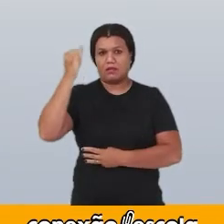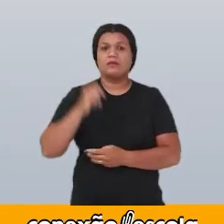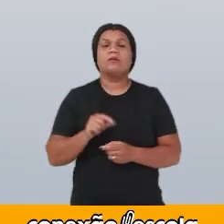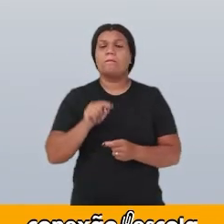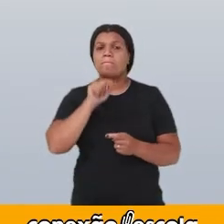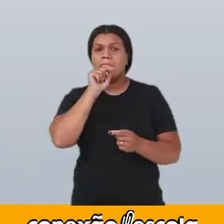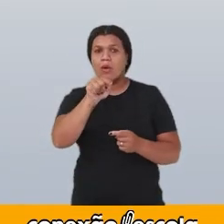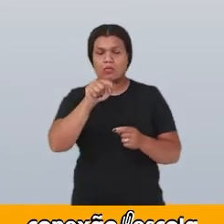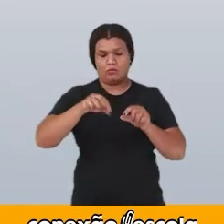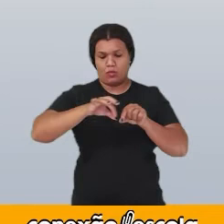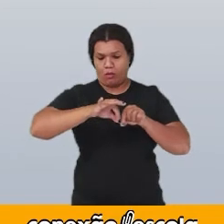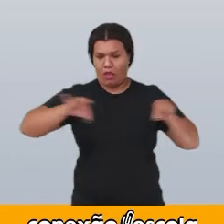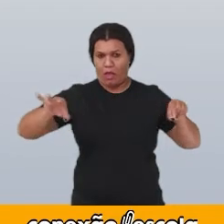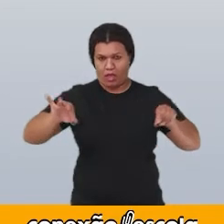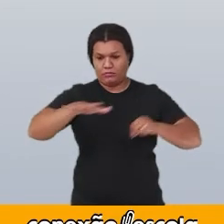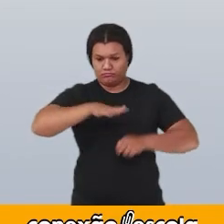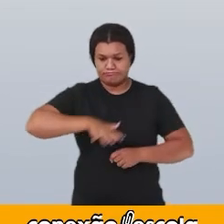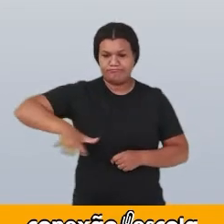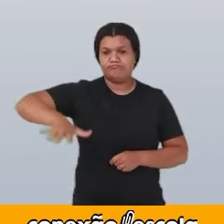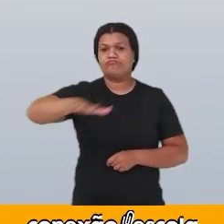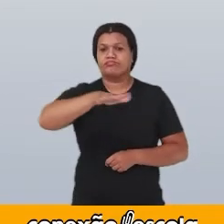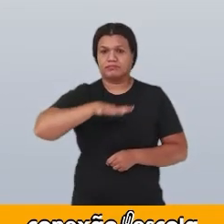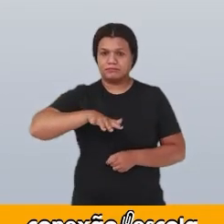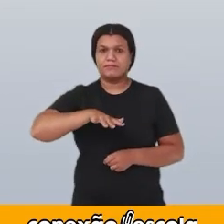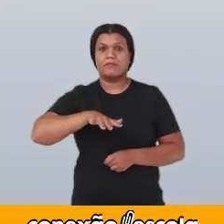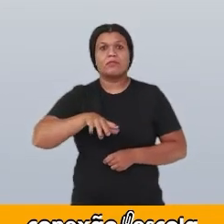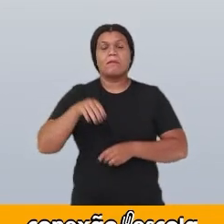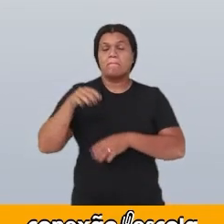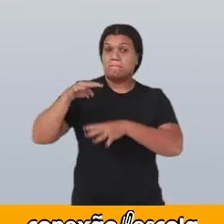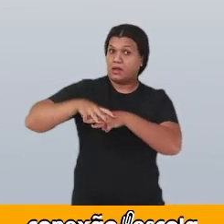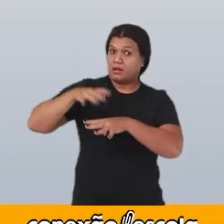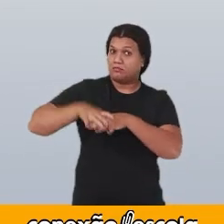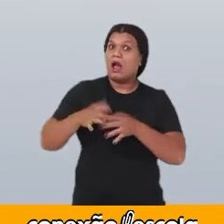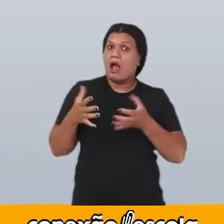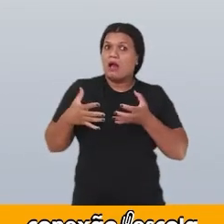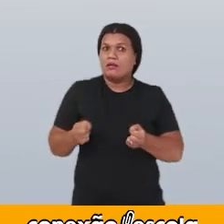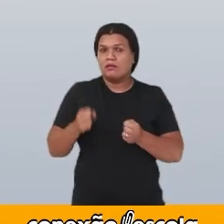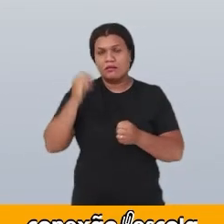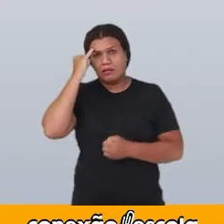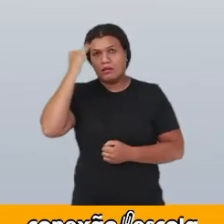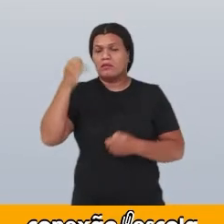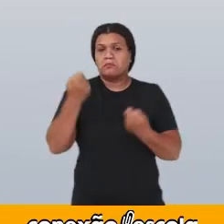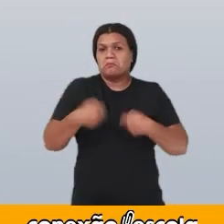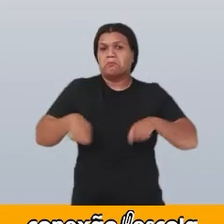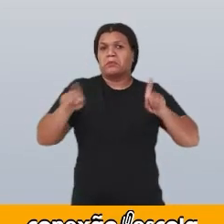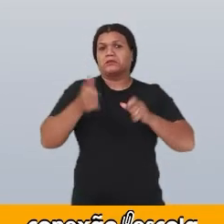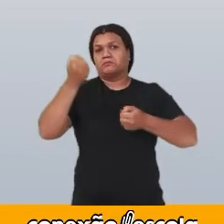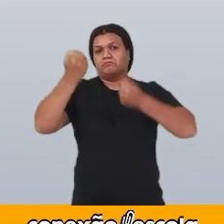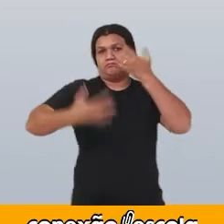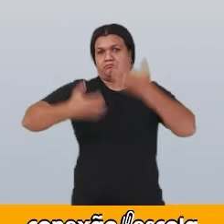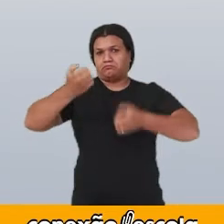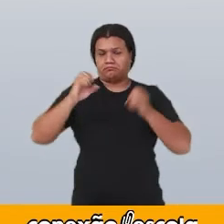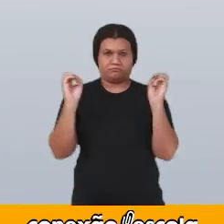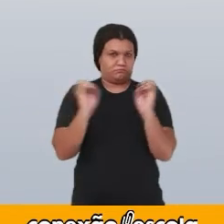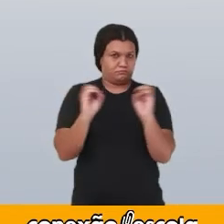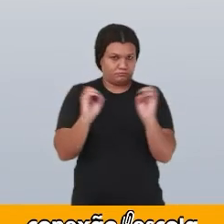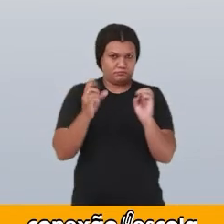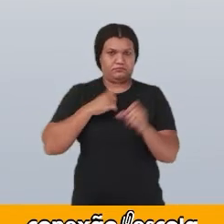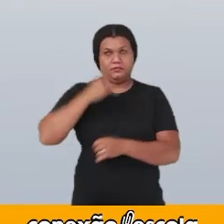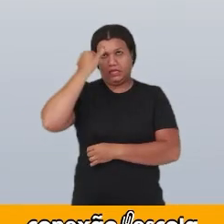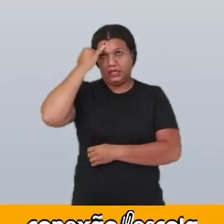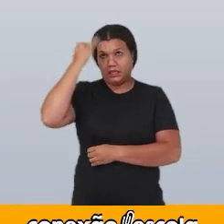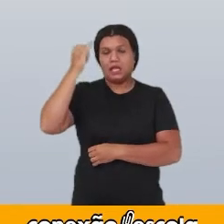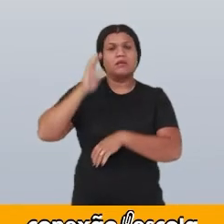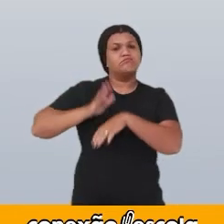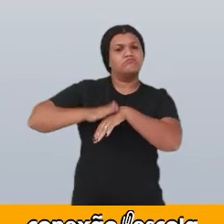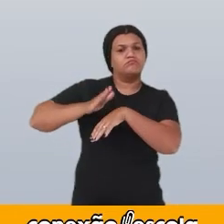ponto, reta e plano. Os matemáticos aceitam essas ideias sem tentar explicá-las. Já temos uma ideia